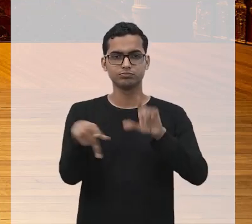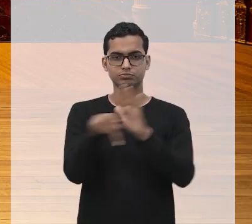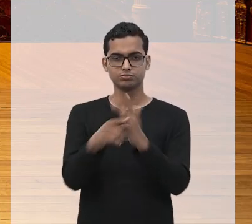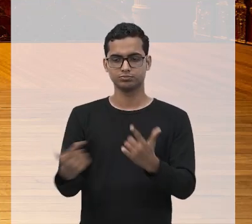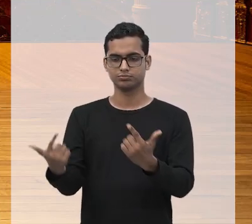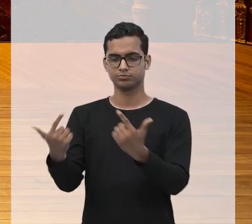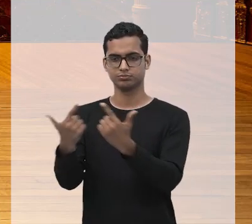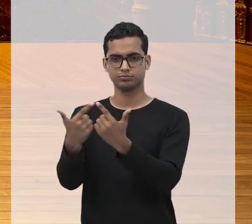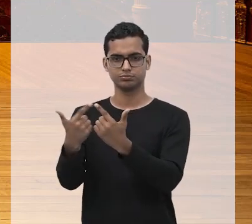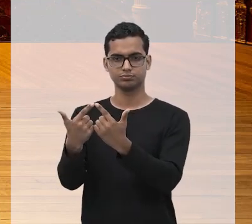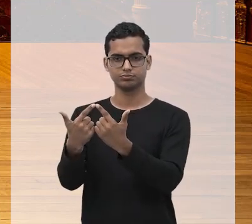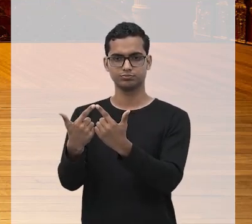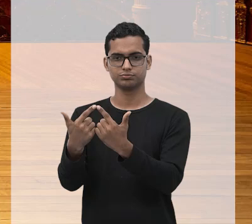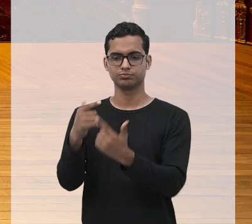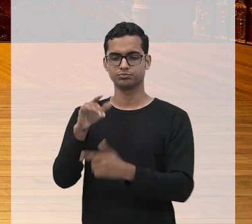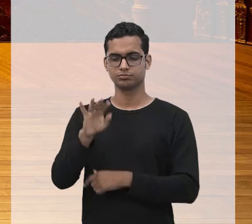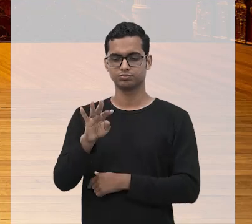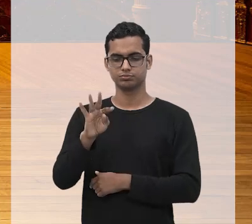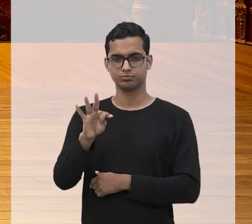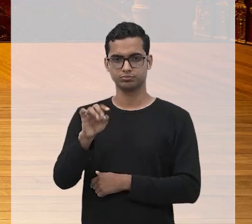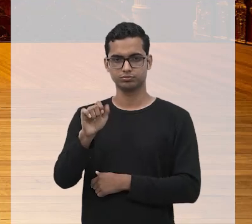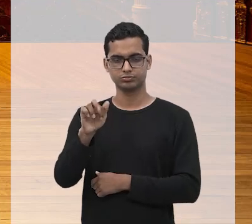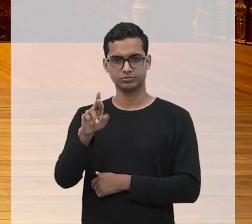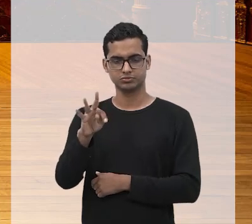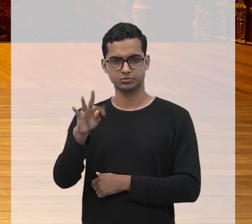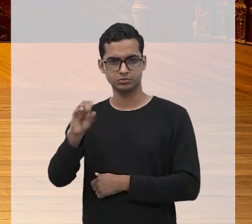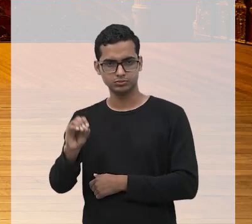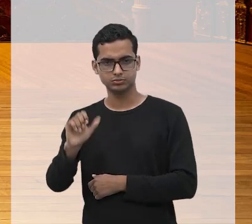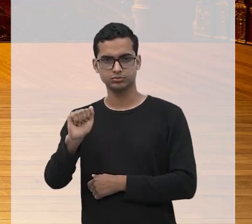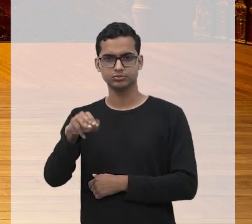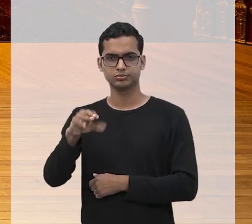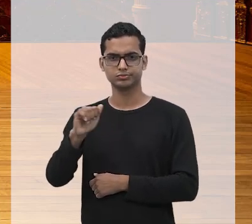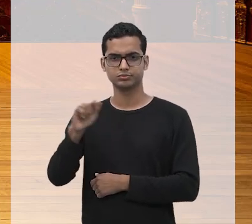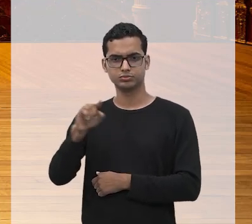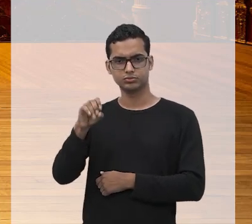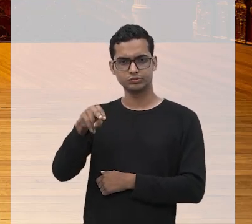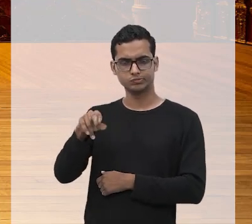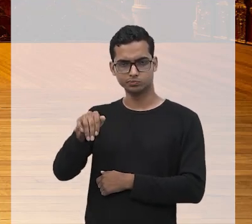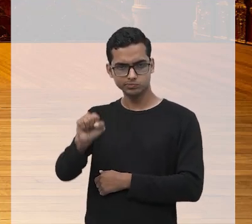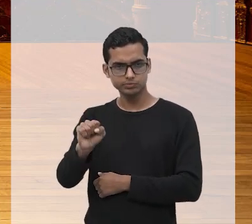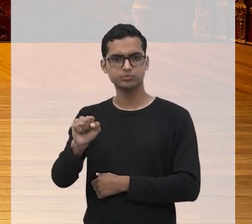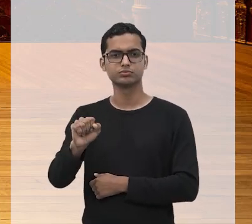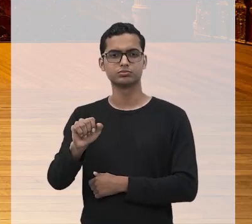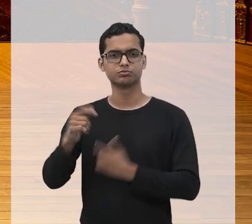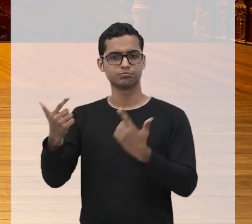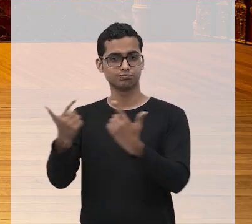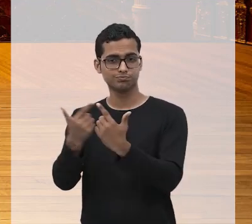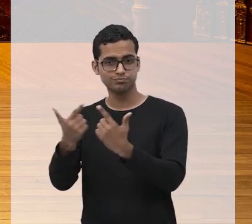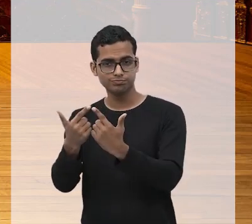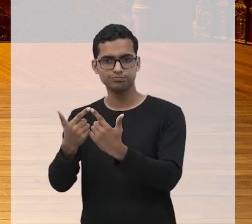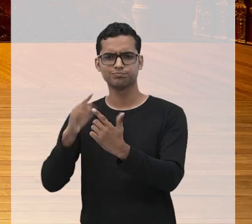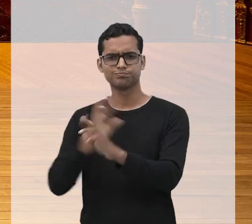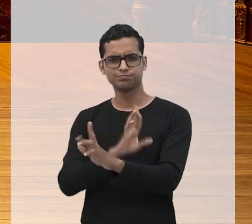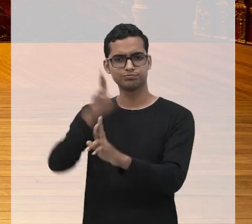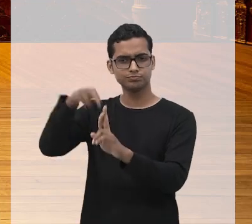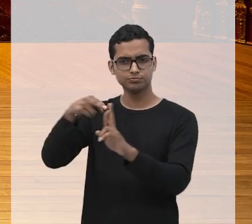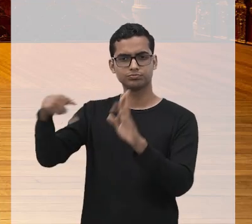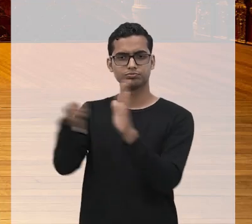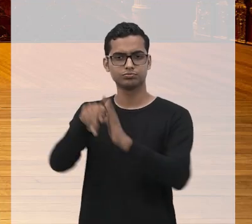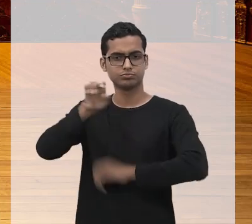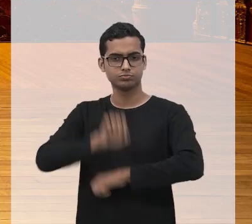Uma grande referência na arquitetura, do estado do Amazonas. Ele é